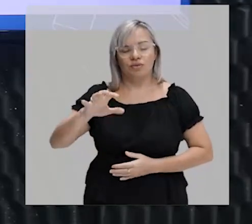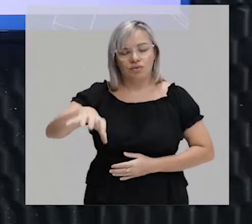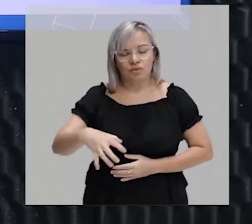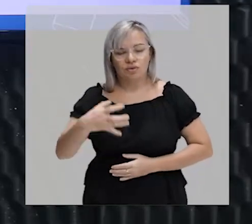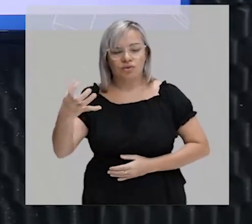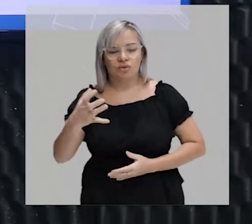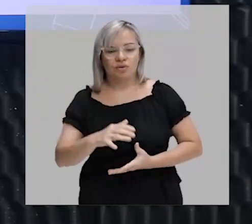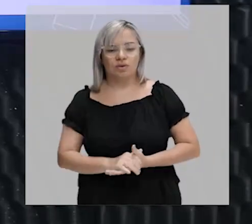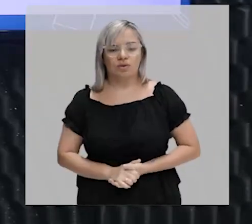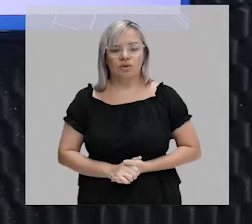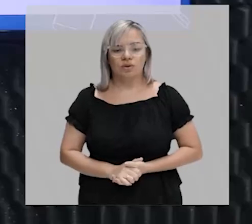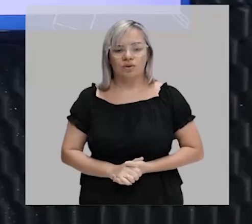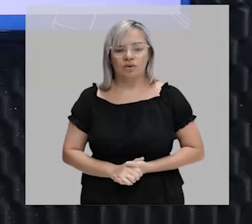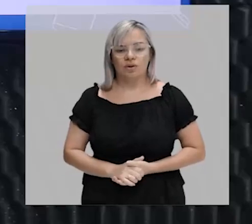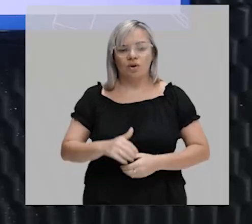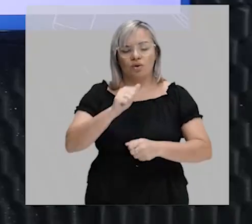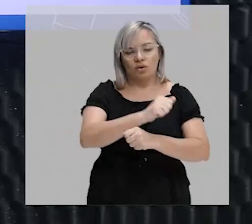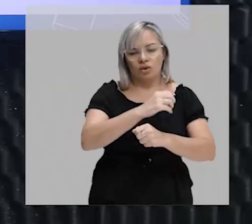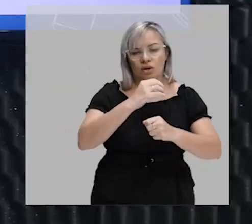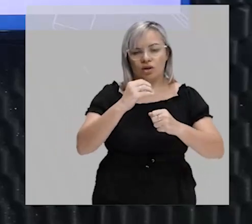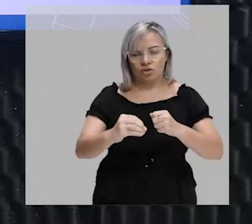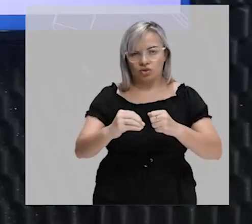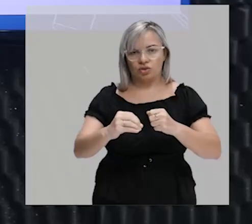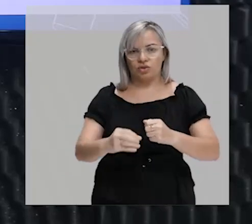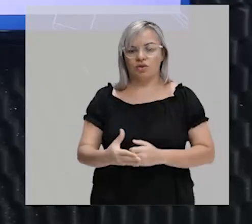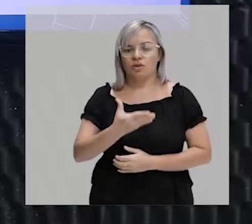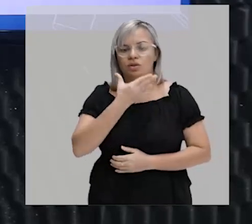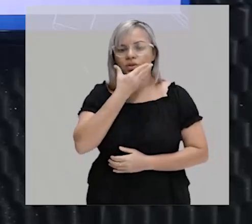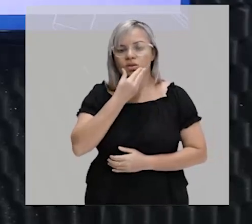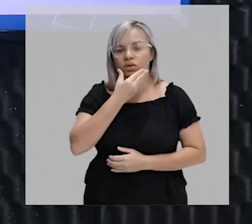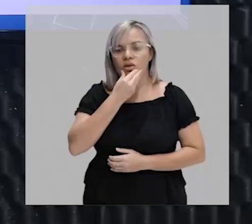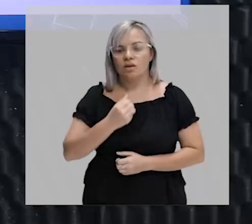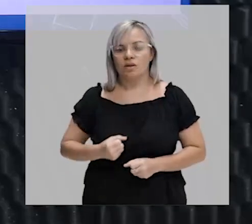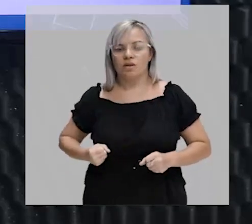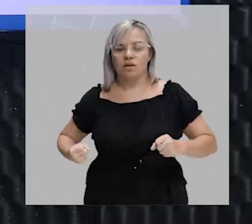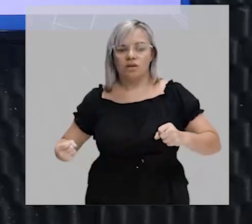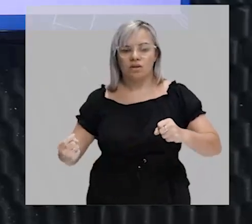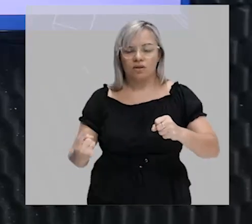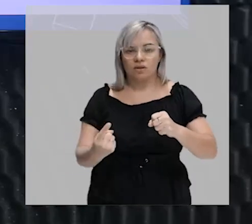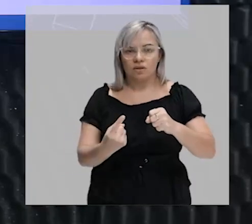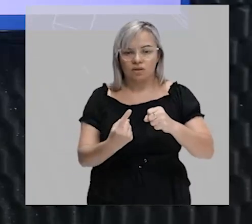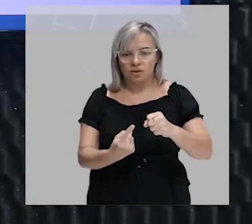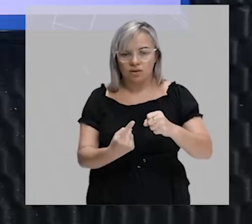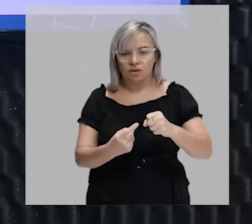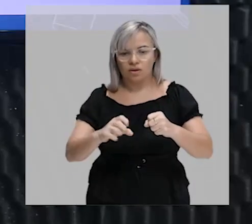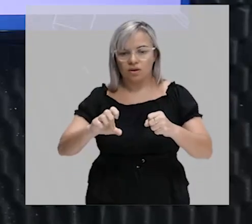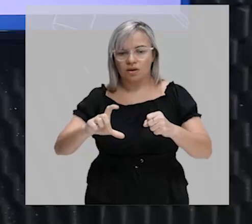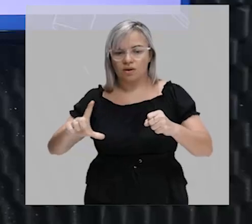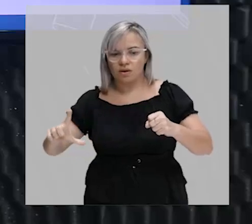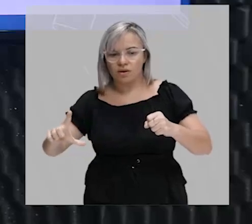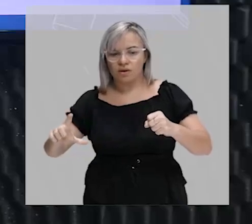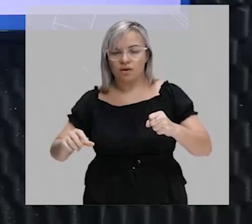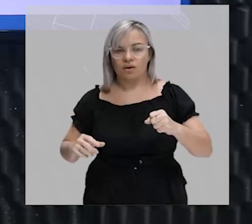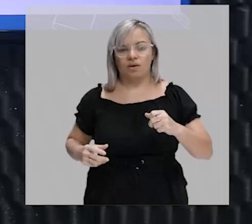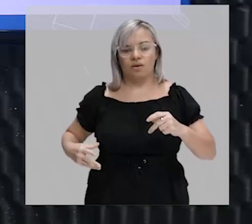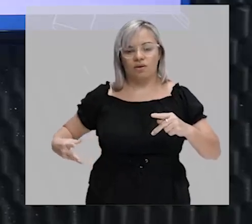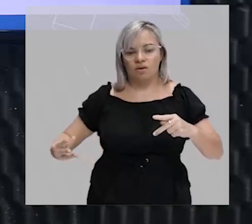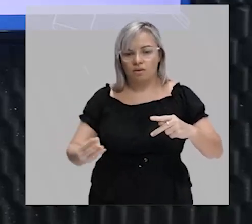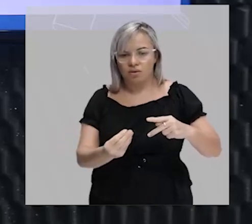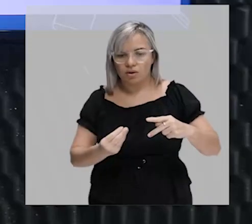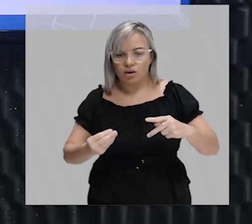artigos definidos masculinos são singular, el, plural,